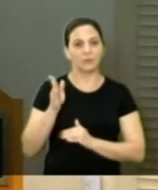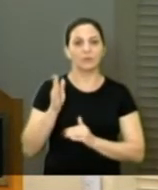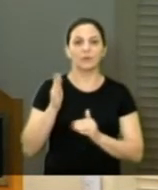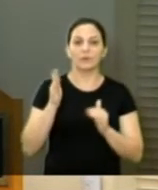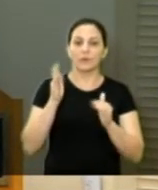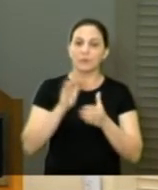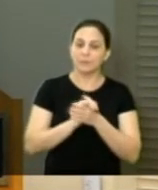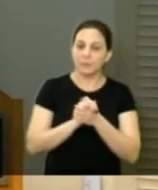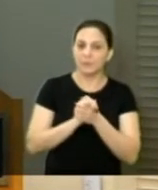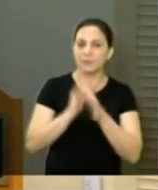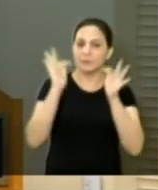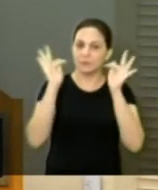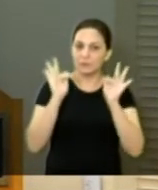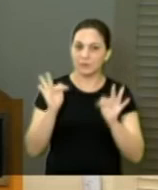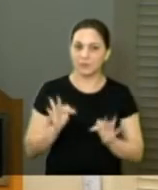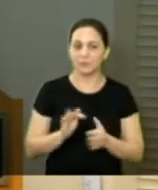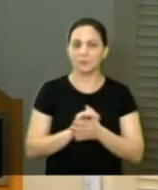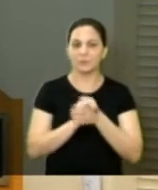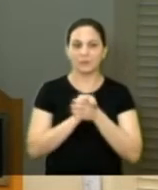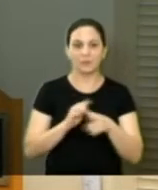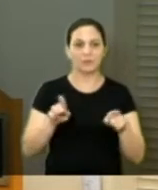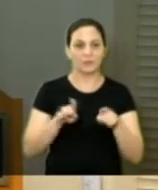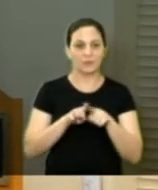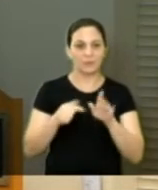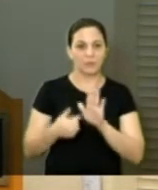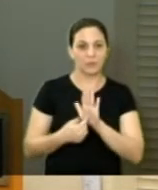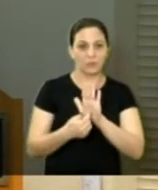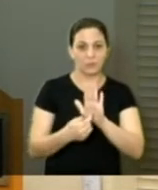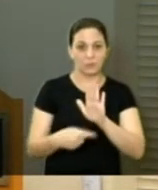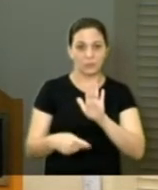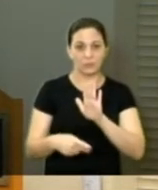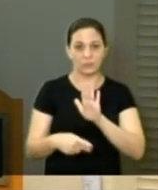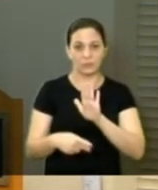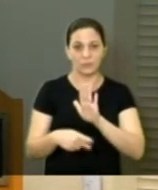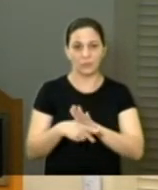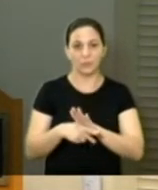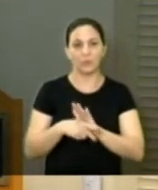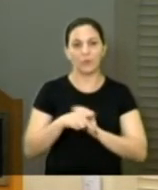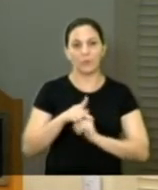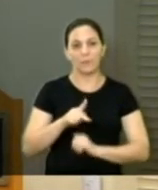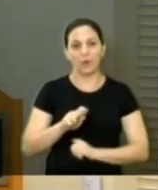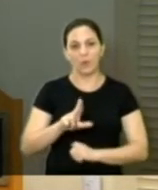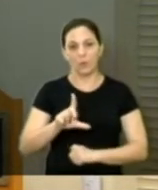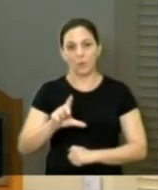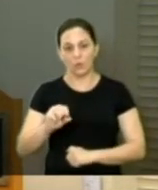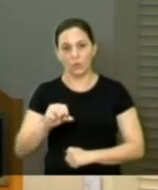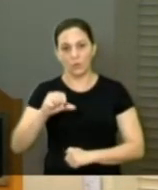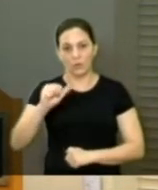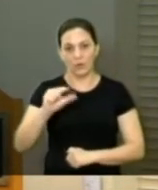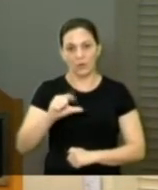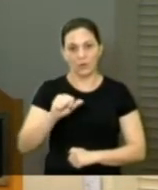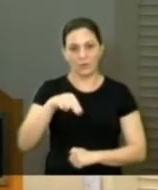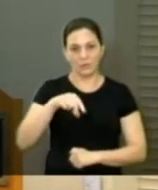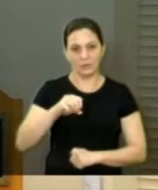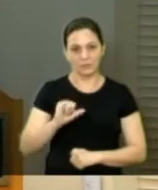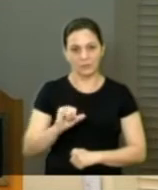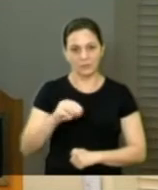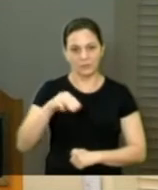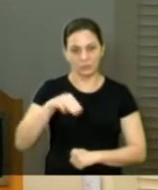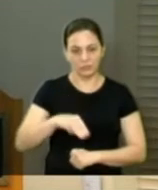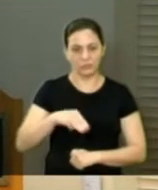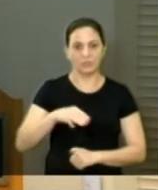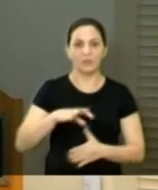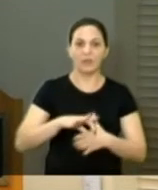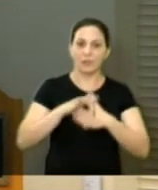felicidades. Parabenizar também a indicação do vereador Paulo Landim para assumir a liderança do governo na Câmara